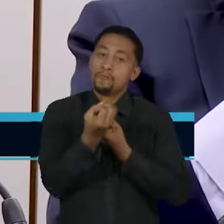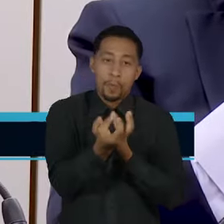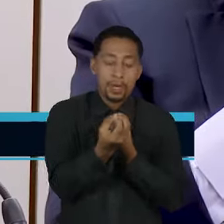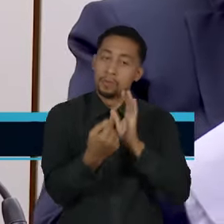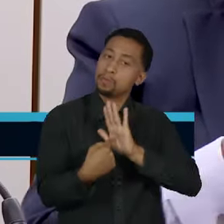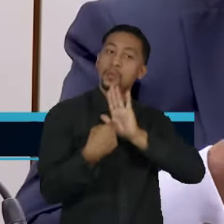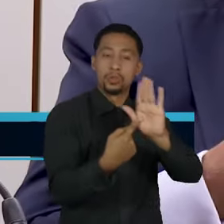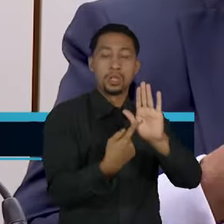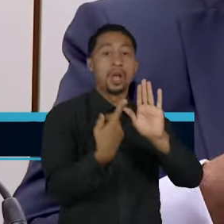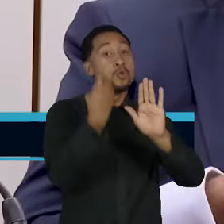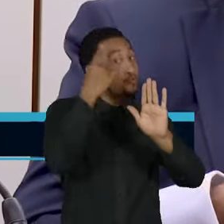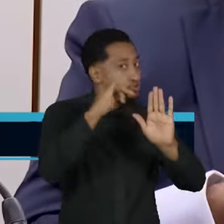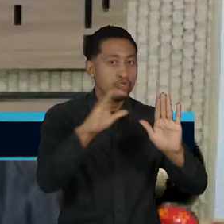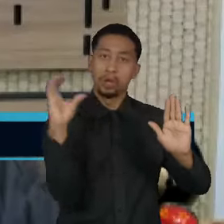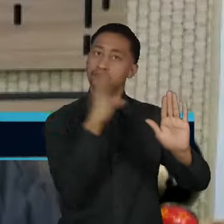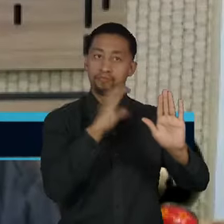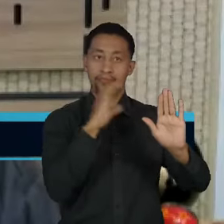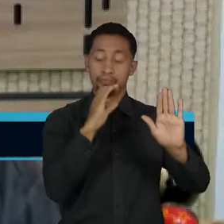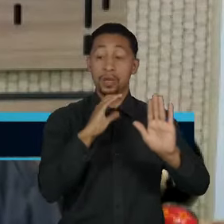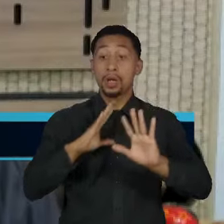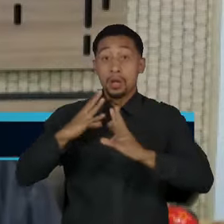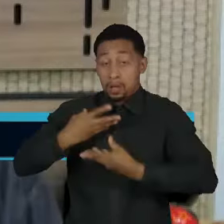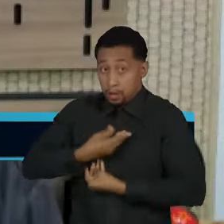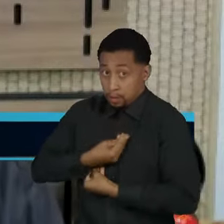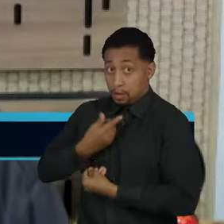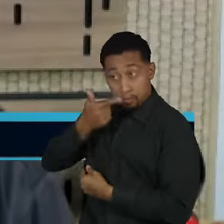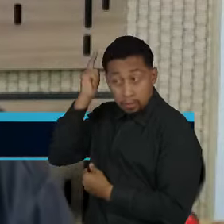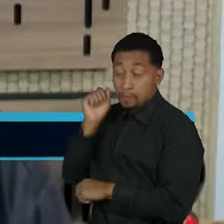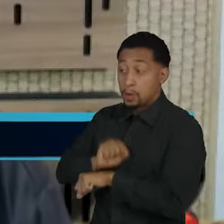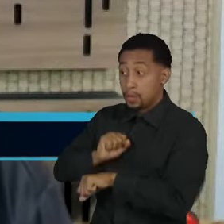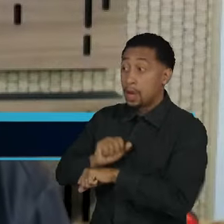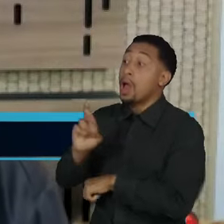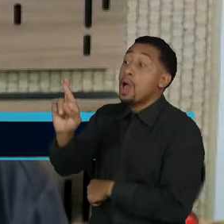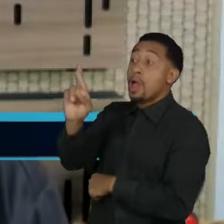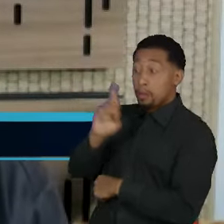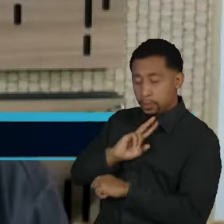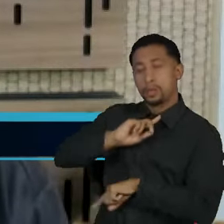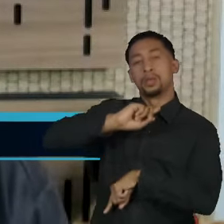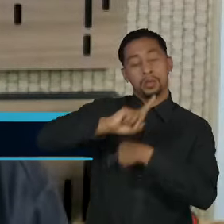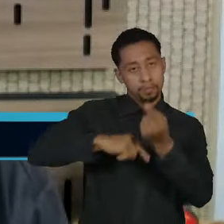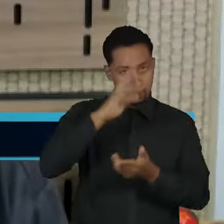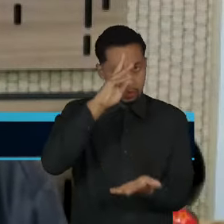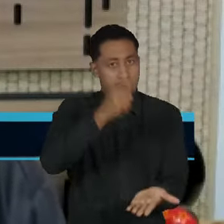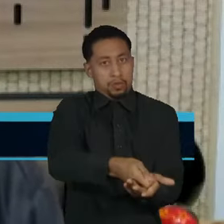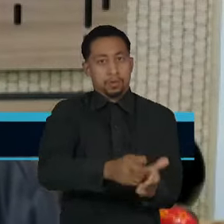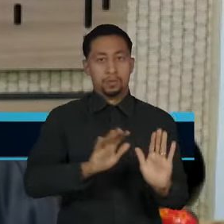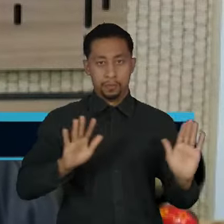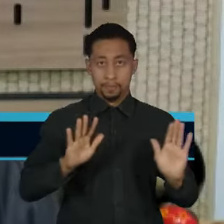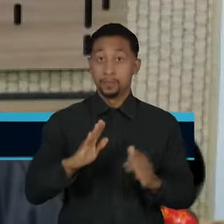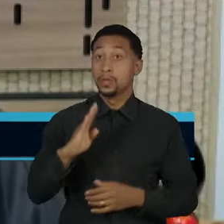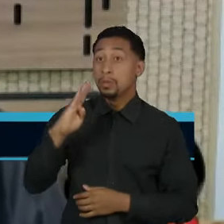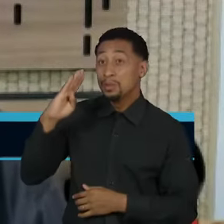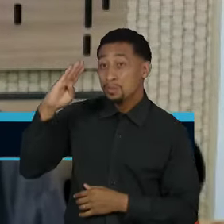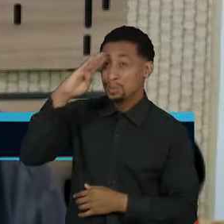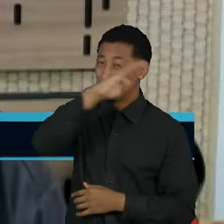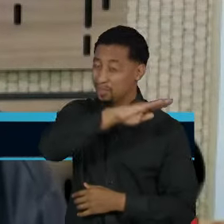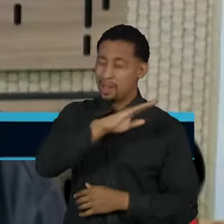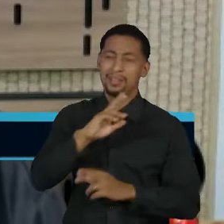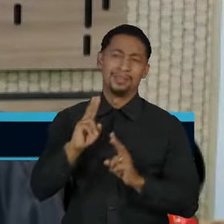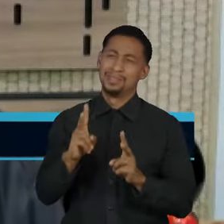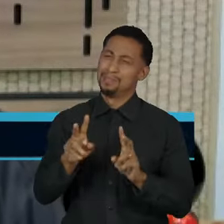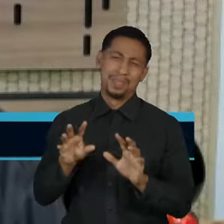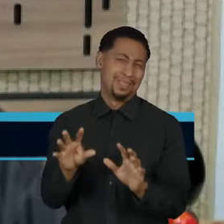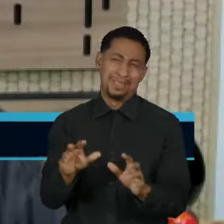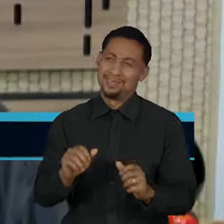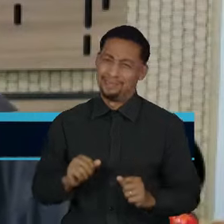o caso só depois do parecer. O presidente Bolsonaro, né, mesmo quando deputado ainda, ele sempre atuou nessa situação de forçar os